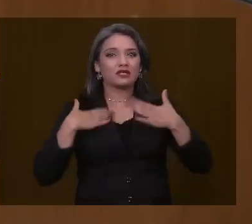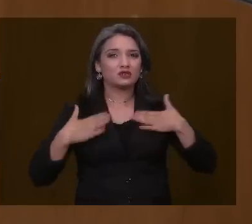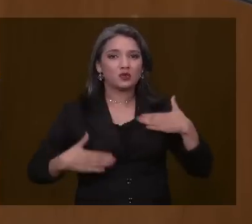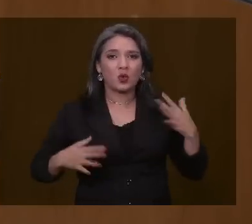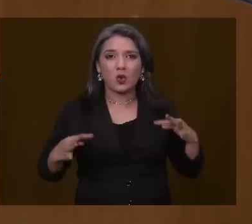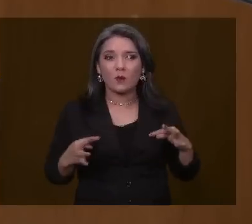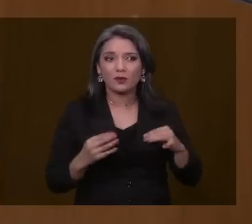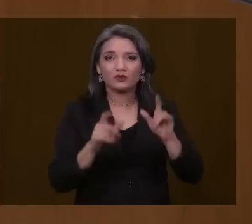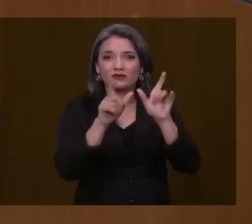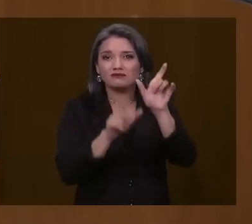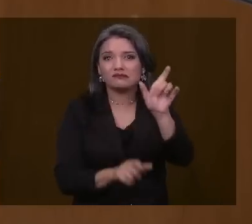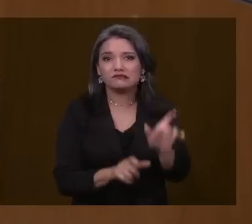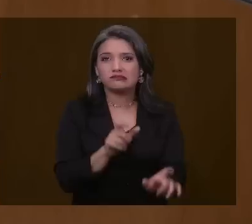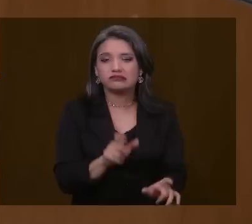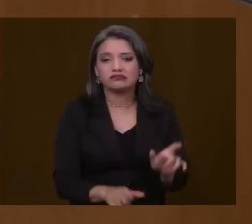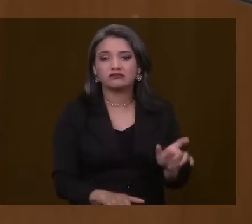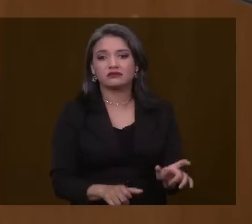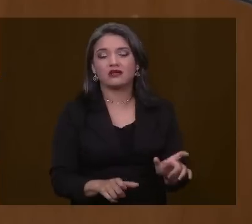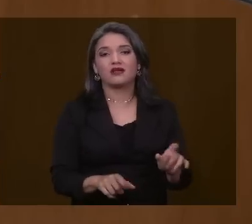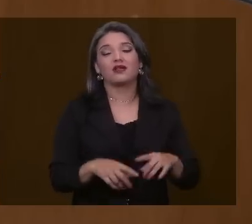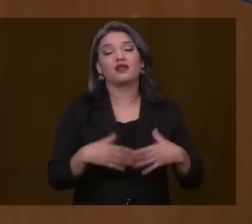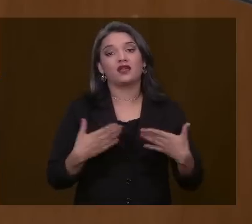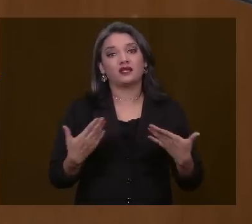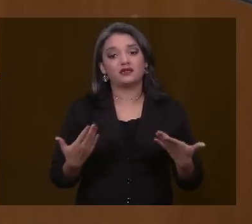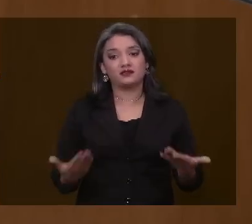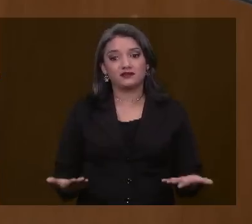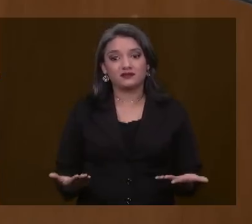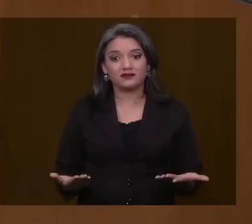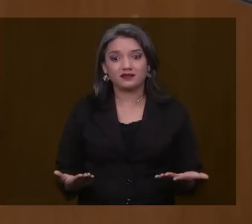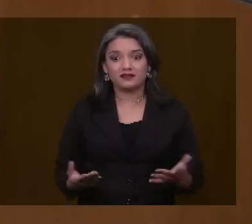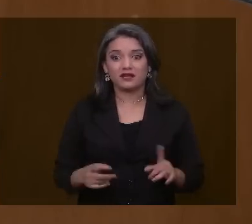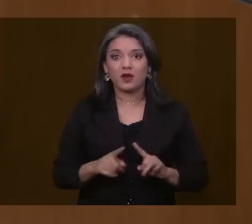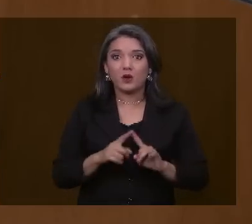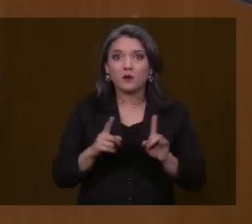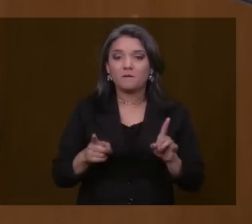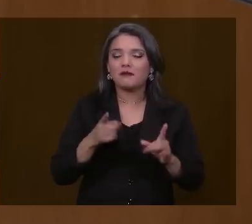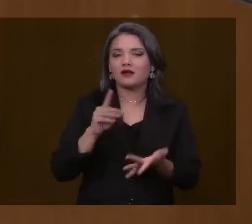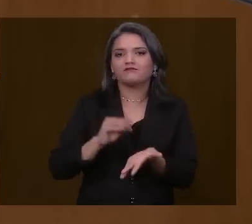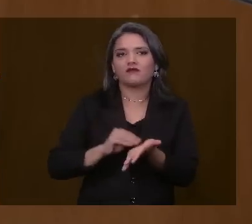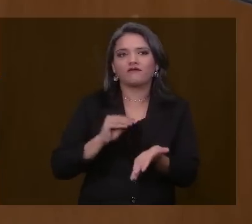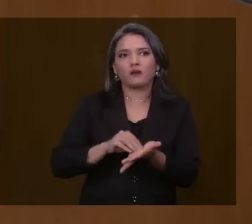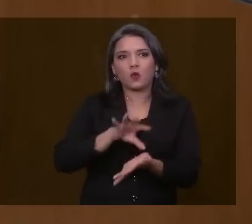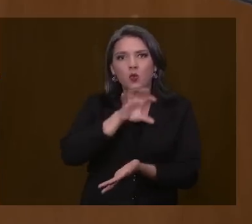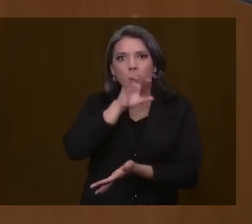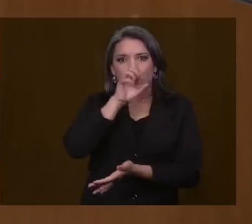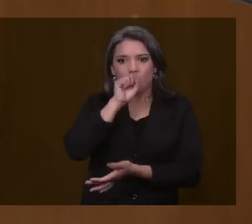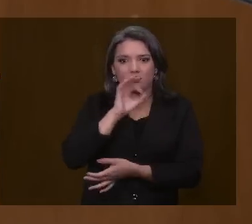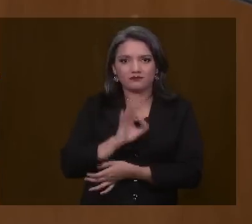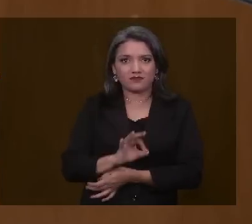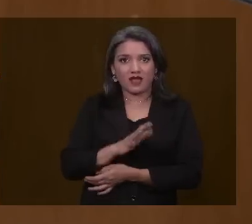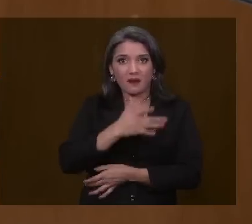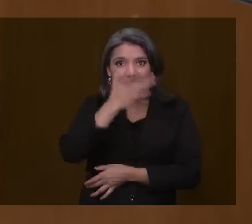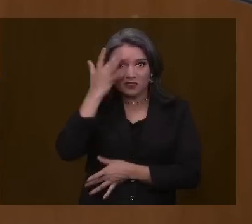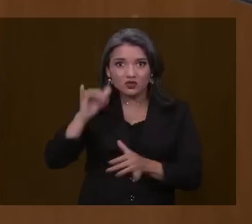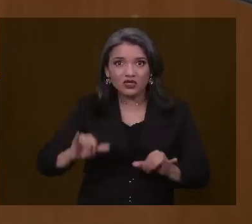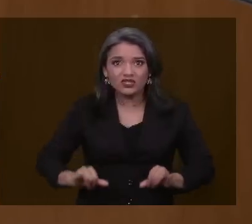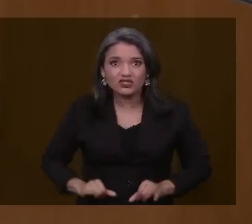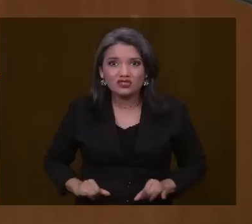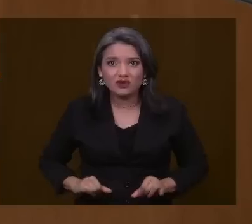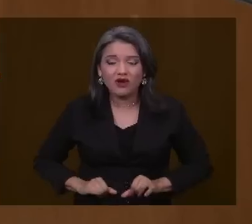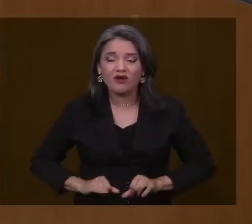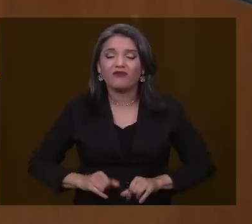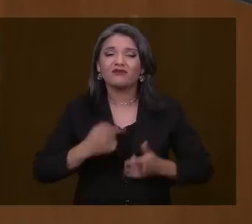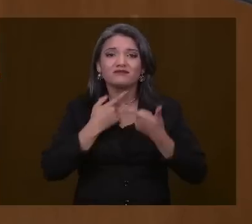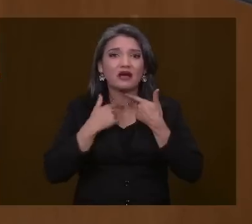Assim, milagre é que não tenha expirado. Quem sofre tem pressa. Cidadãs